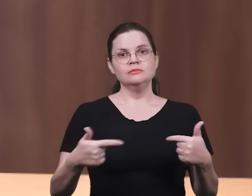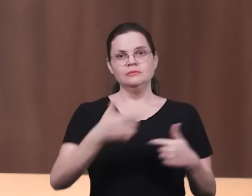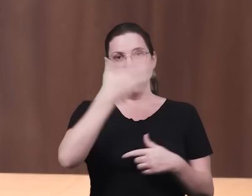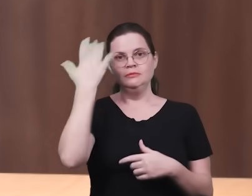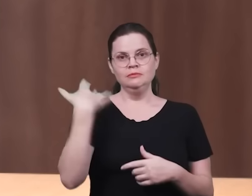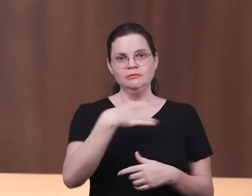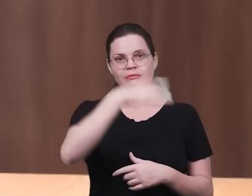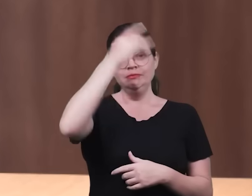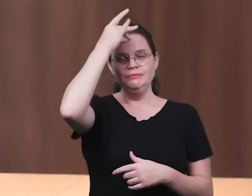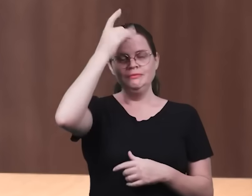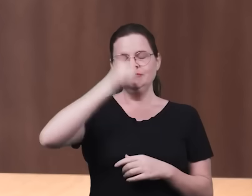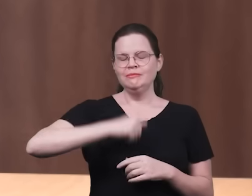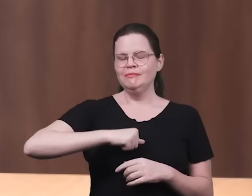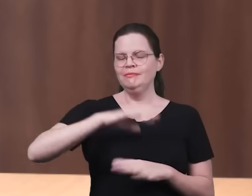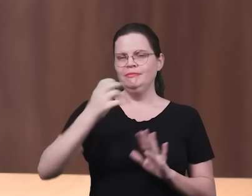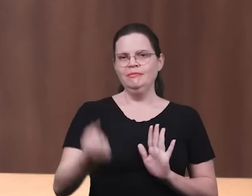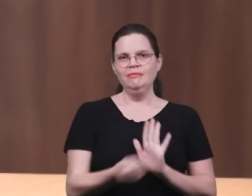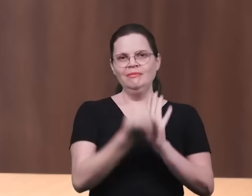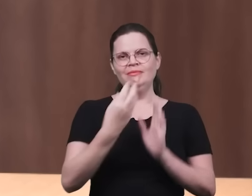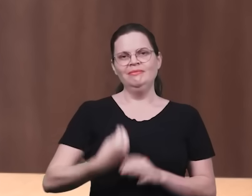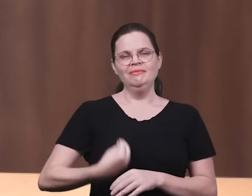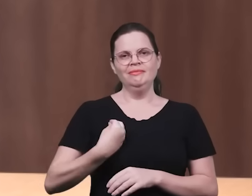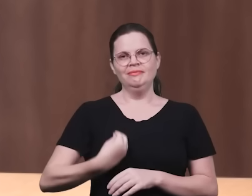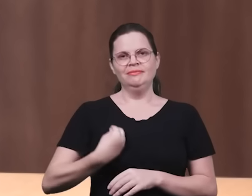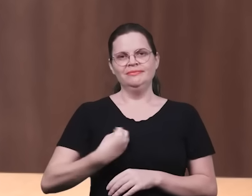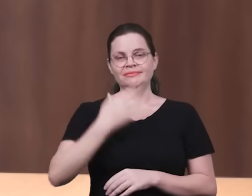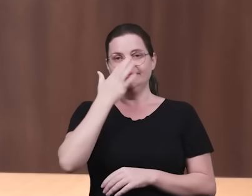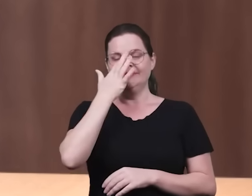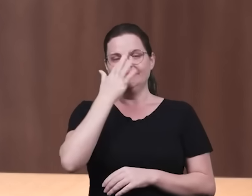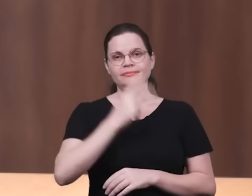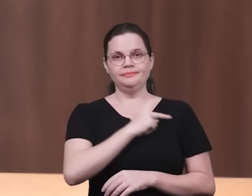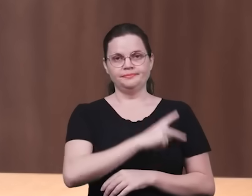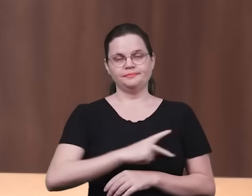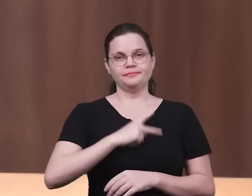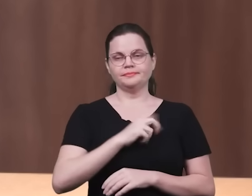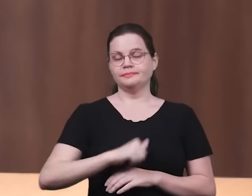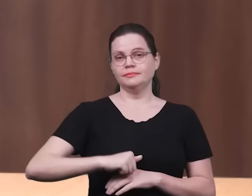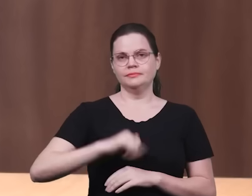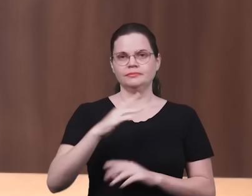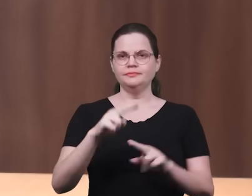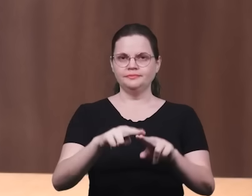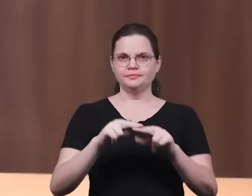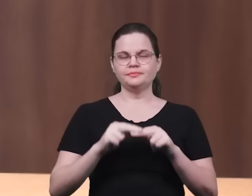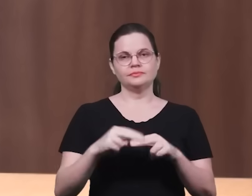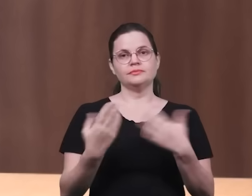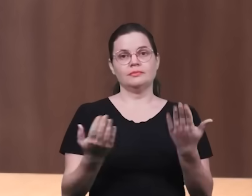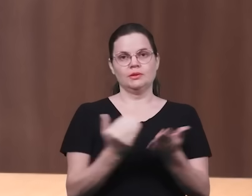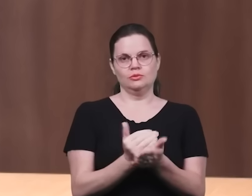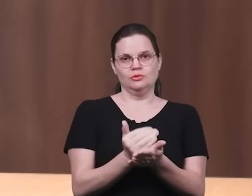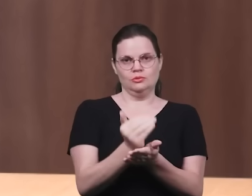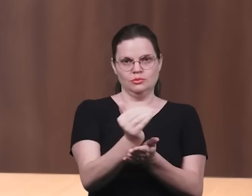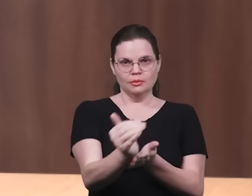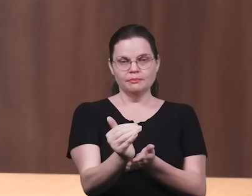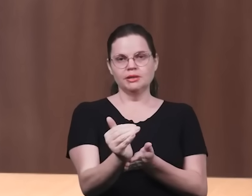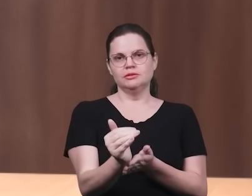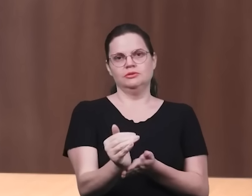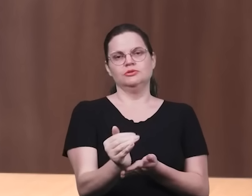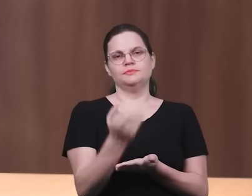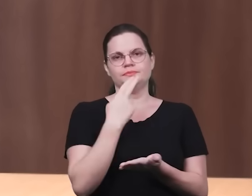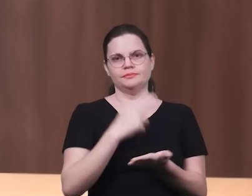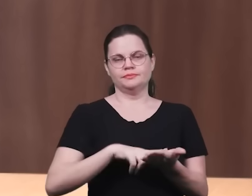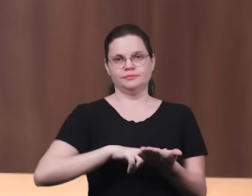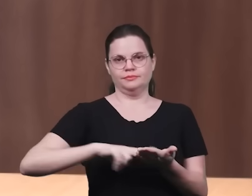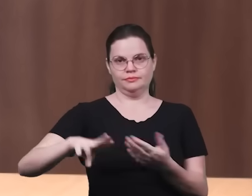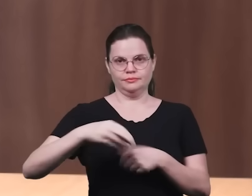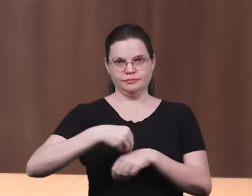marcante na vida dele, para a sua conversão. E por isso, no início da carta aos Coríntios, ele faz menção desse dom de